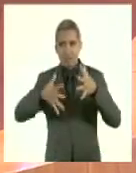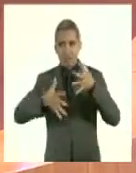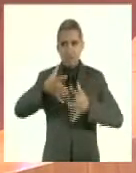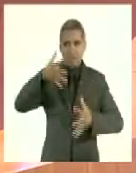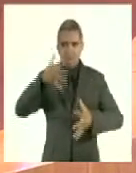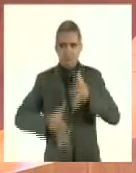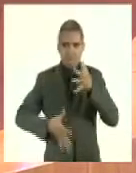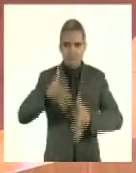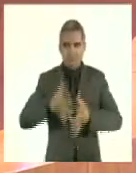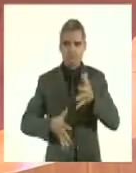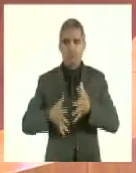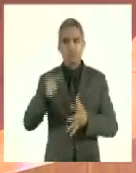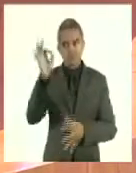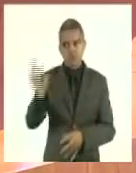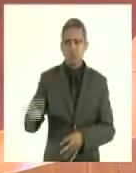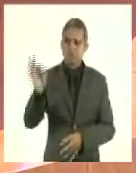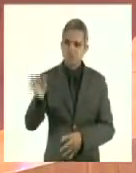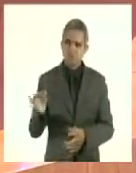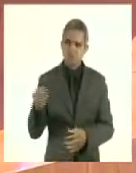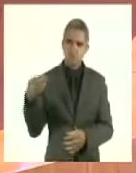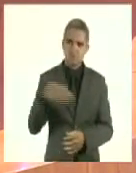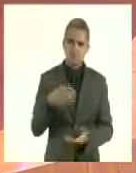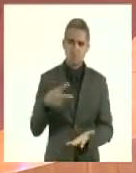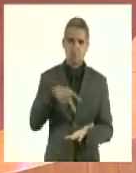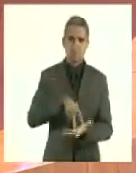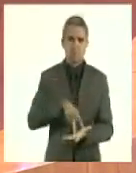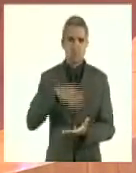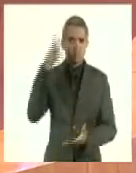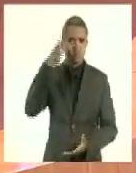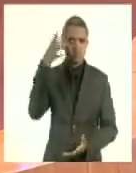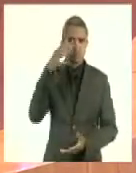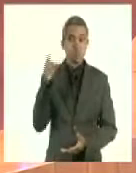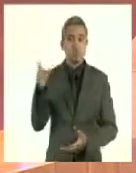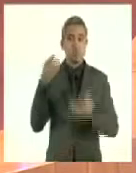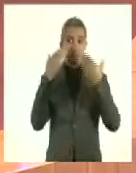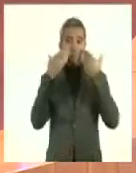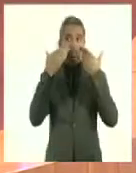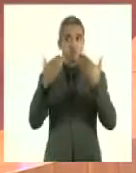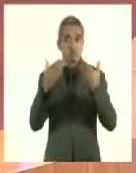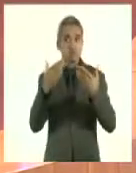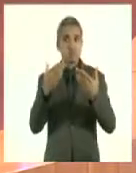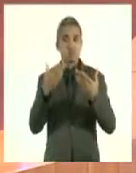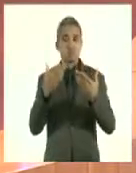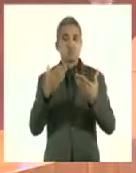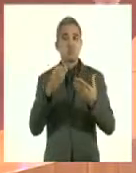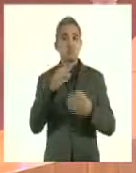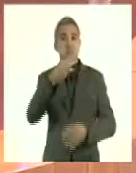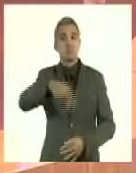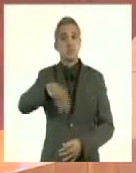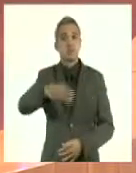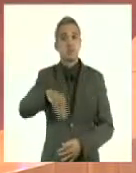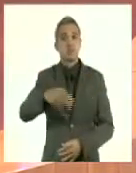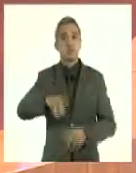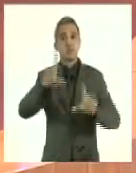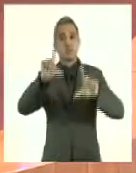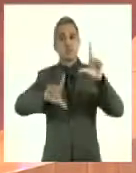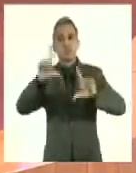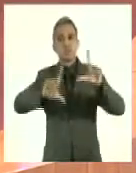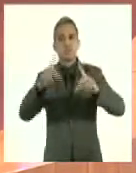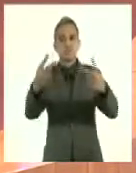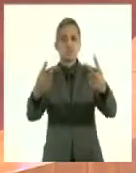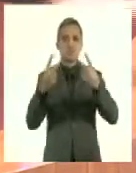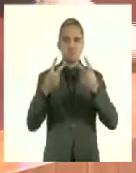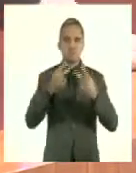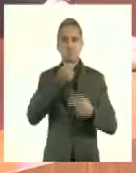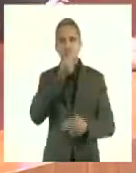certo, é legítimo, é correto, porque Vossa Excelência mostra o rosto aqui para o Maranhão através da TV, para a imprensa